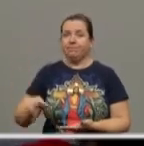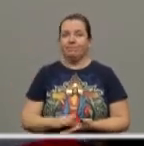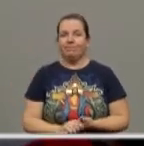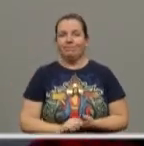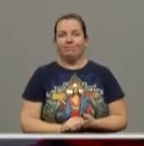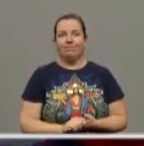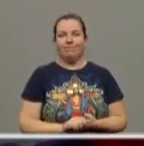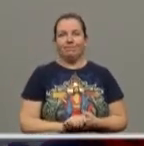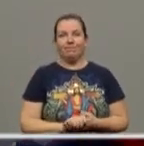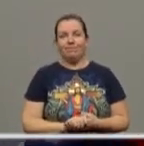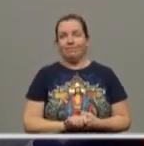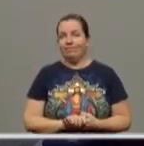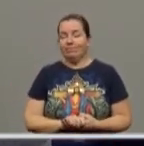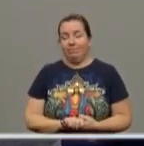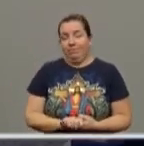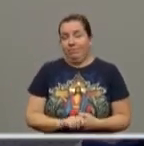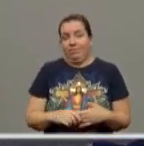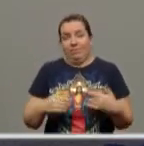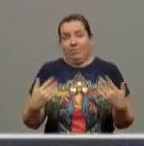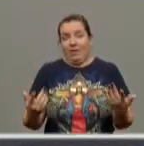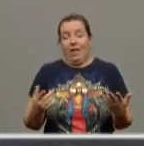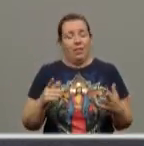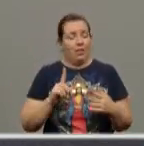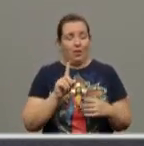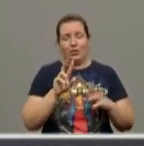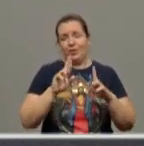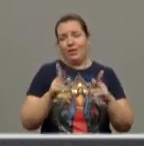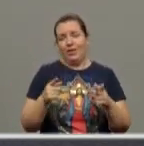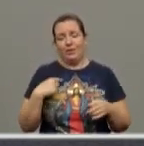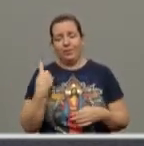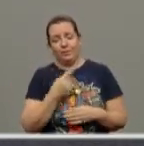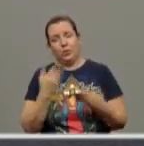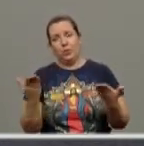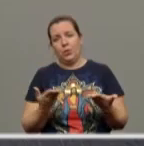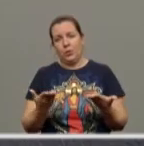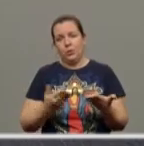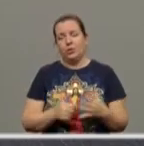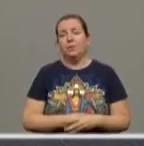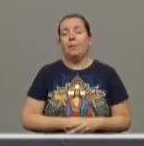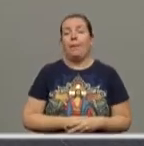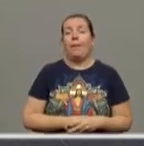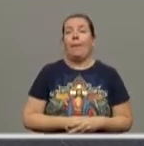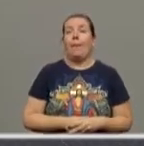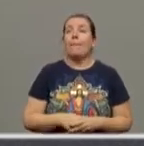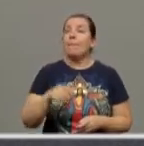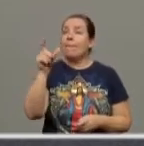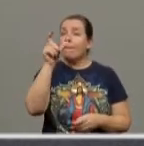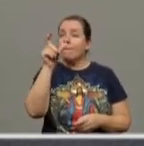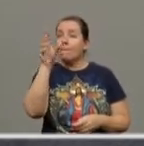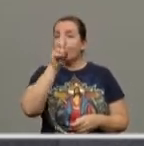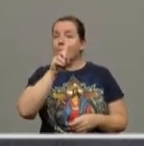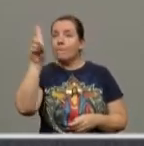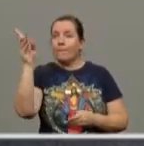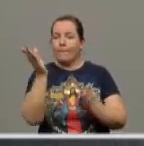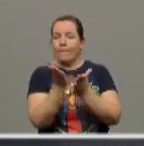entendendo? Isso não é diferente para nós hoje. A palavra até nos fala sobre